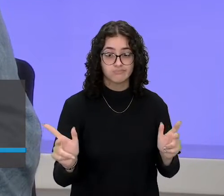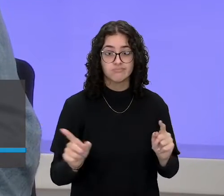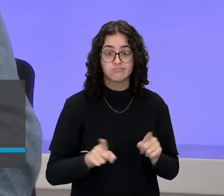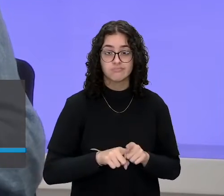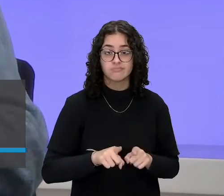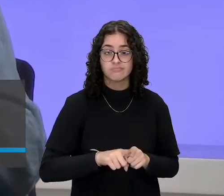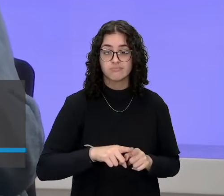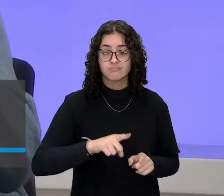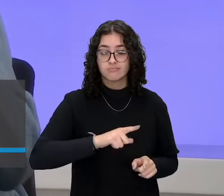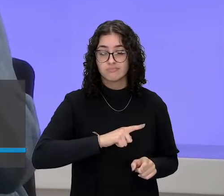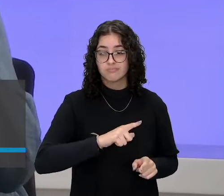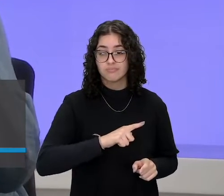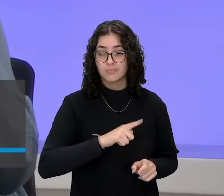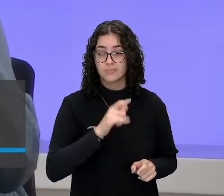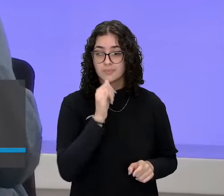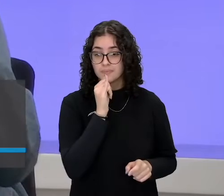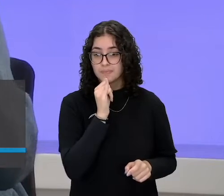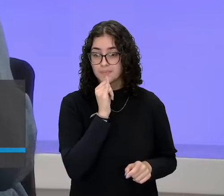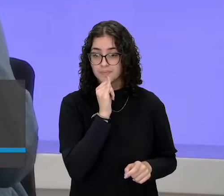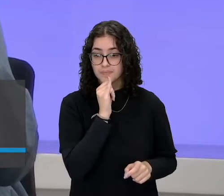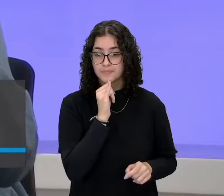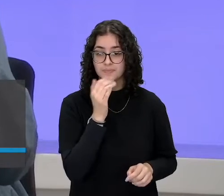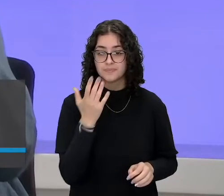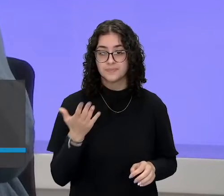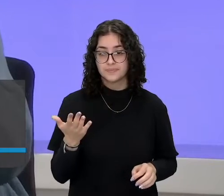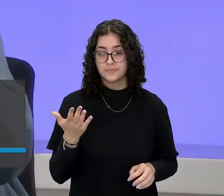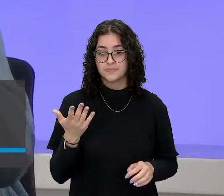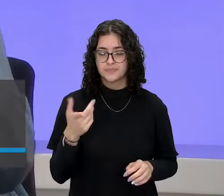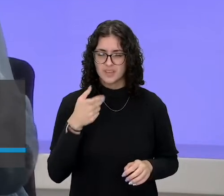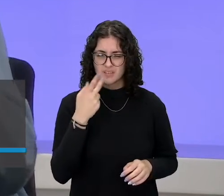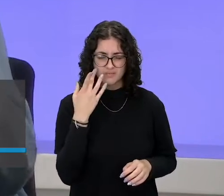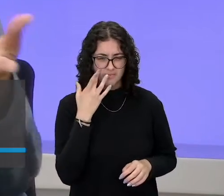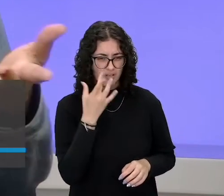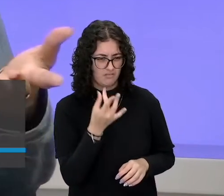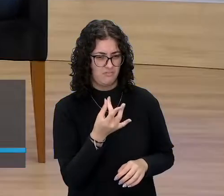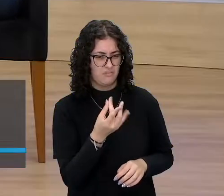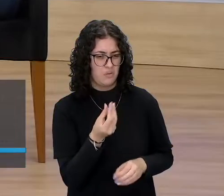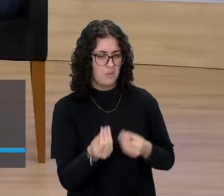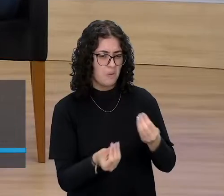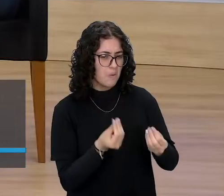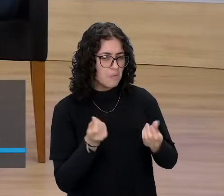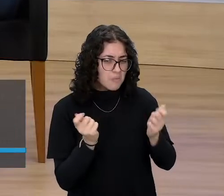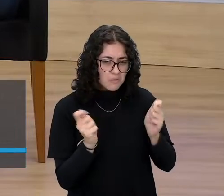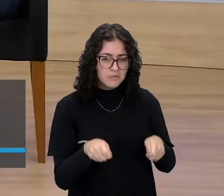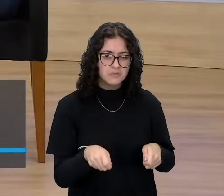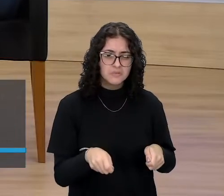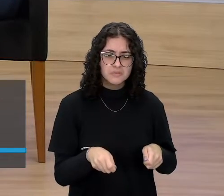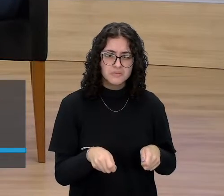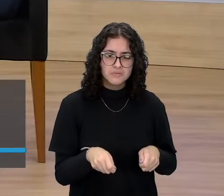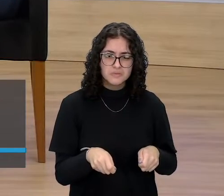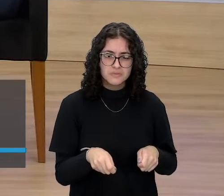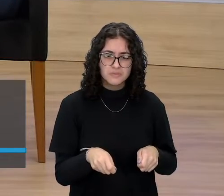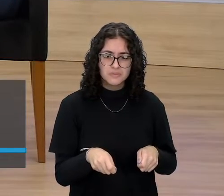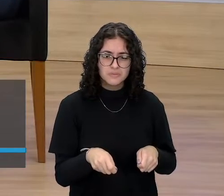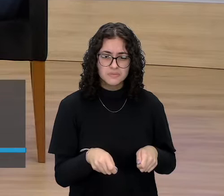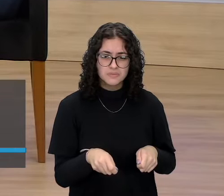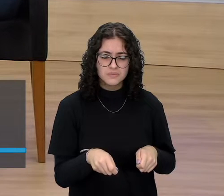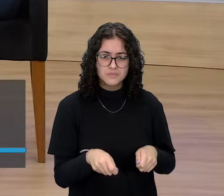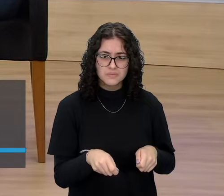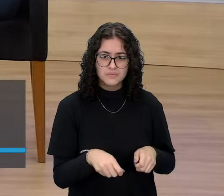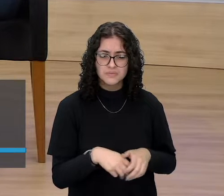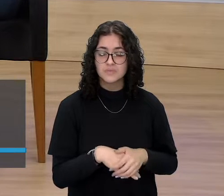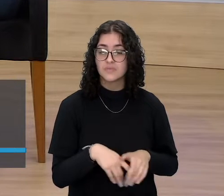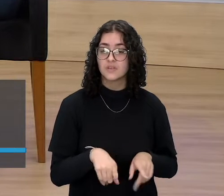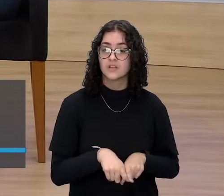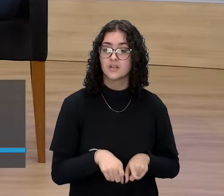algumas formações bem que você olha e fala, nossa, mas como isso é possível, né? E tem a relação